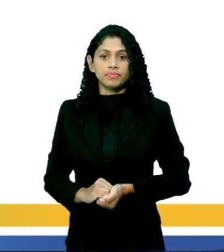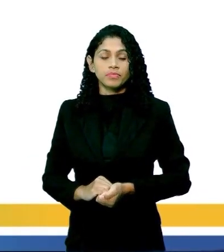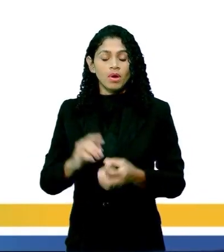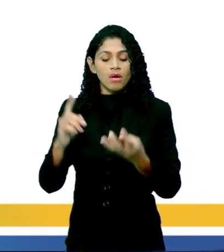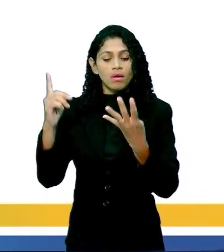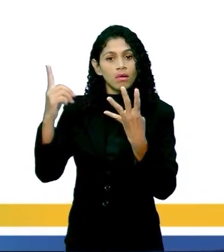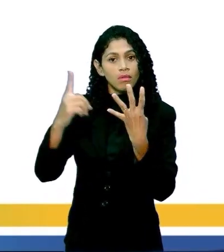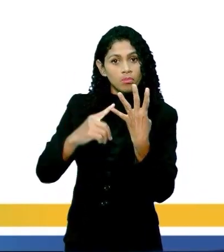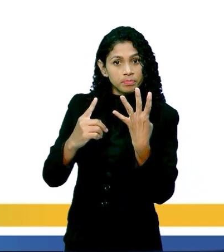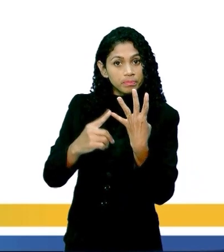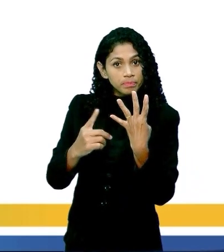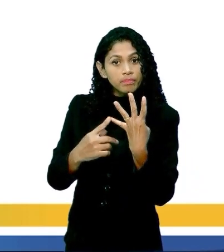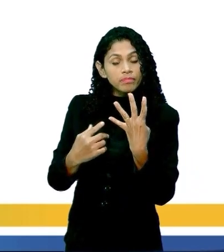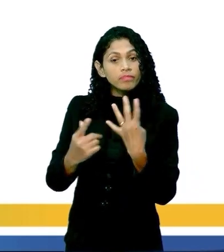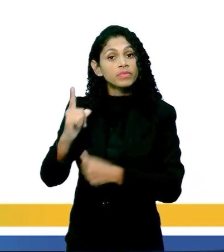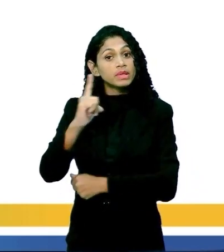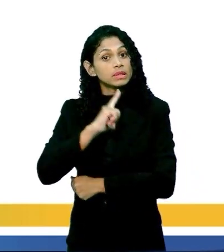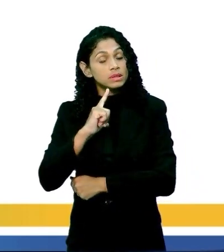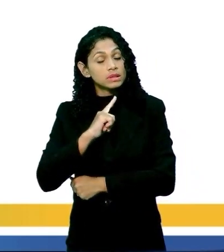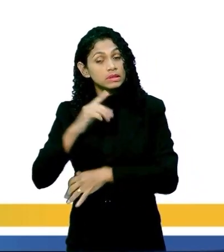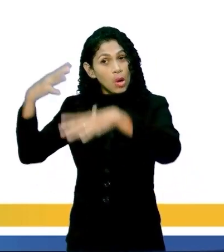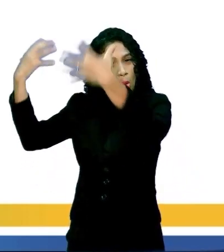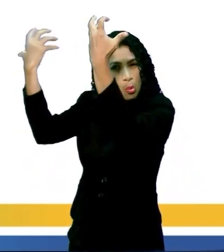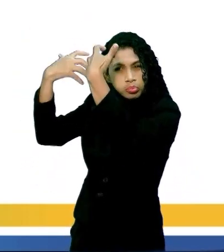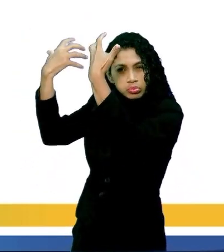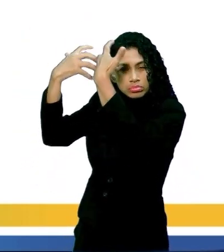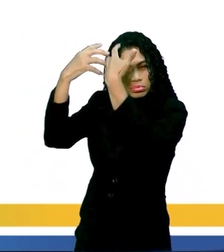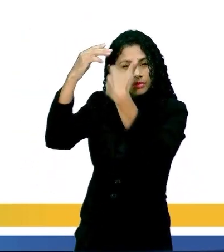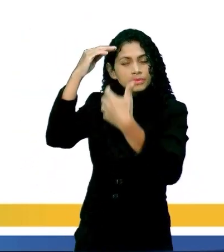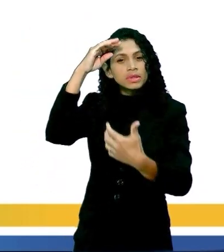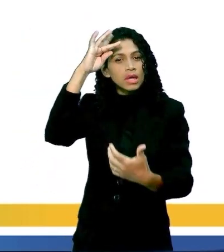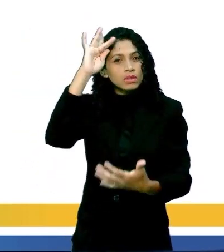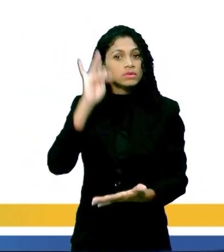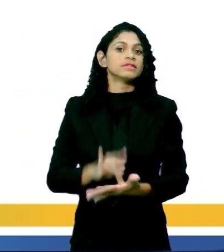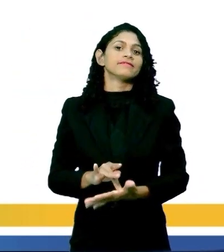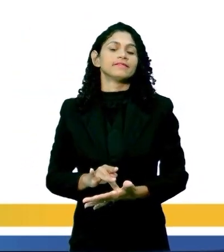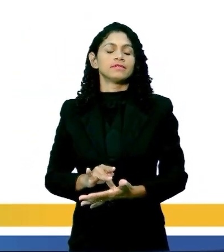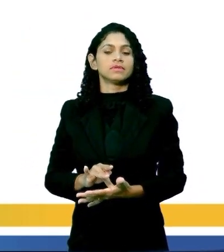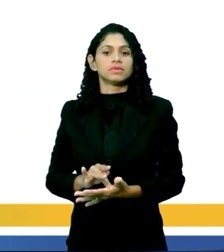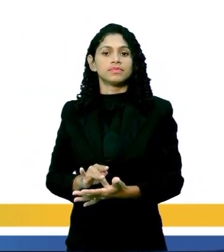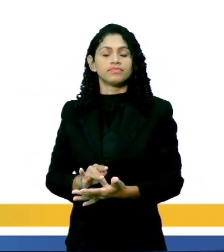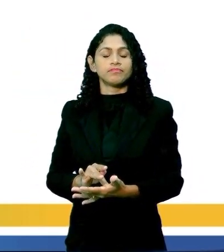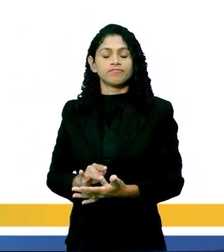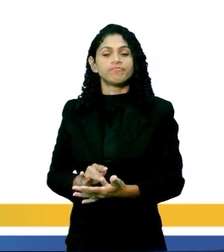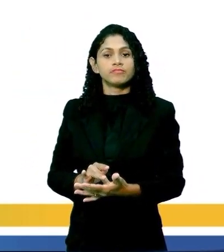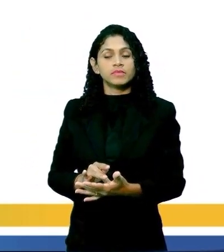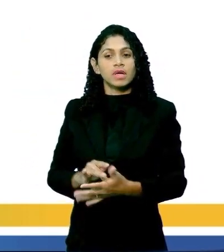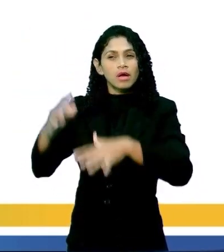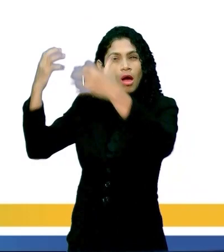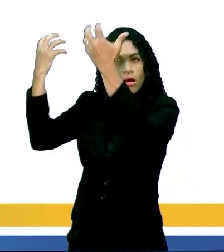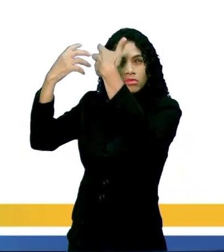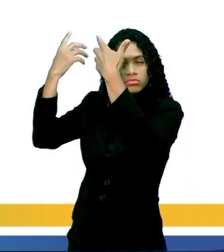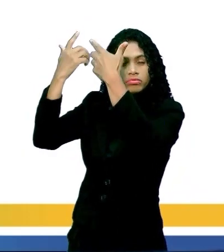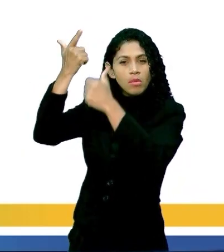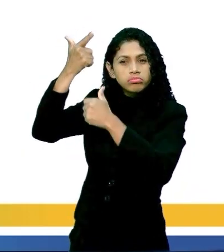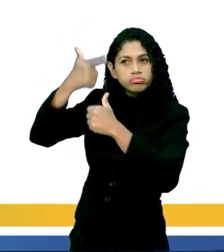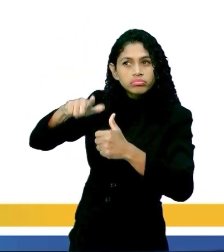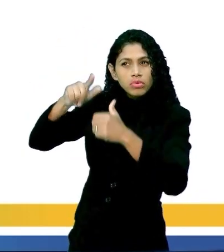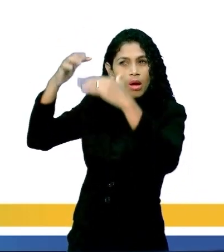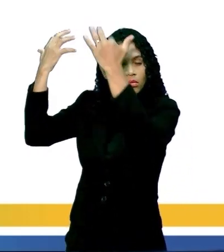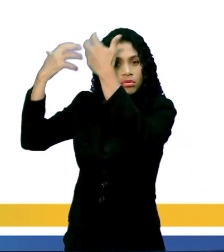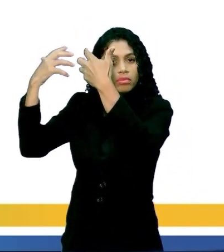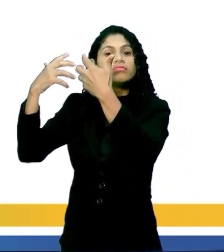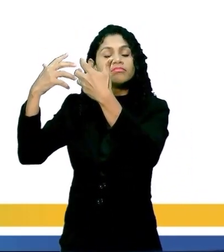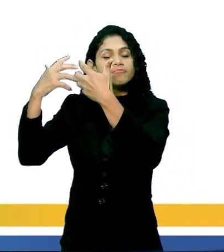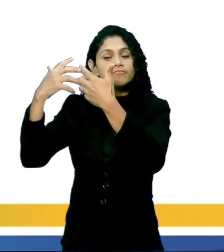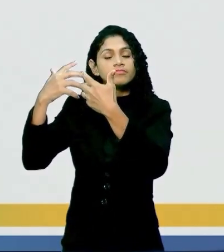4. Há uma reflexão sobre a realidade que leva a uma recriação pessoal e